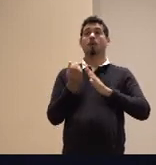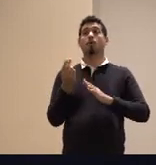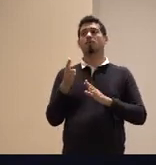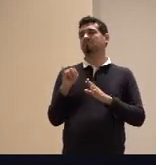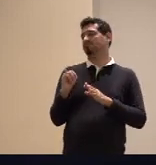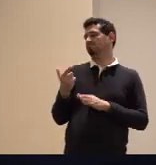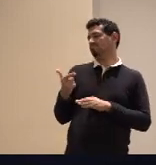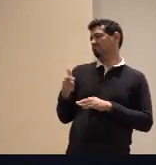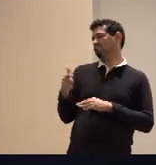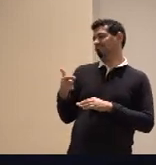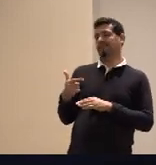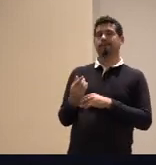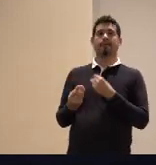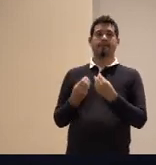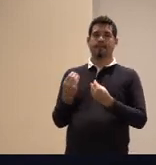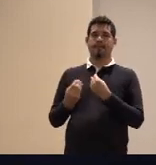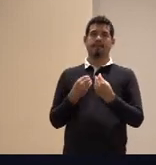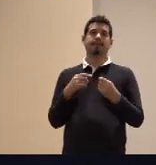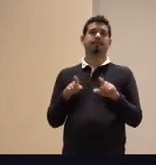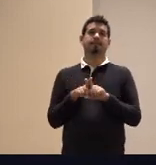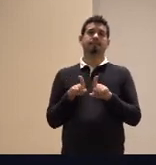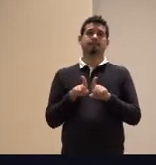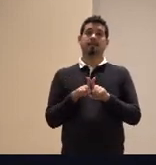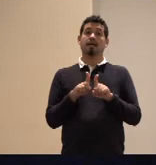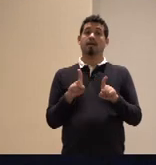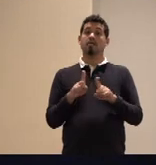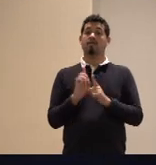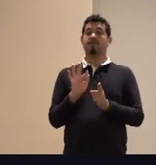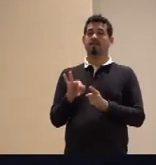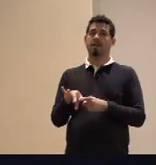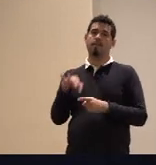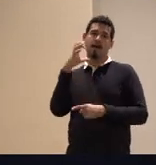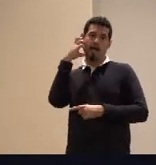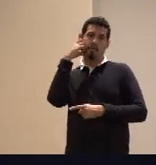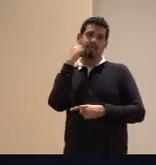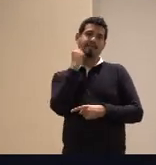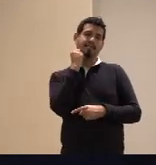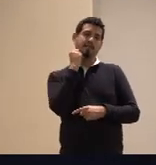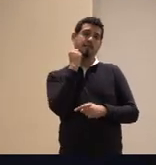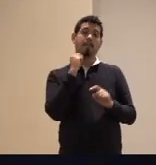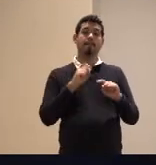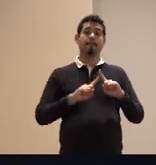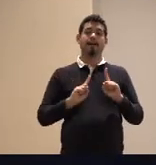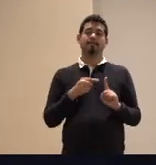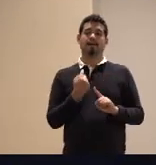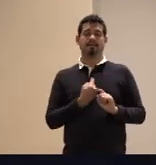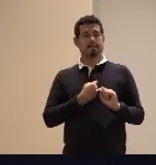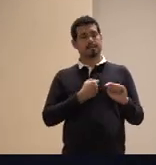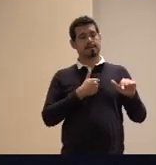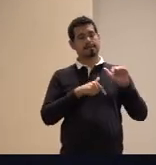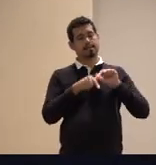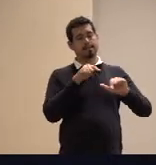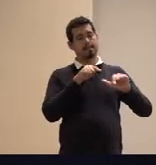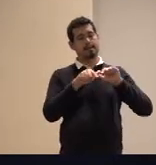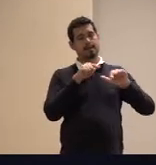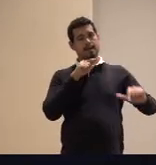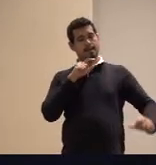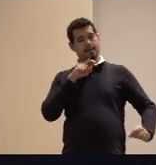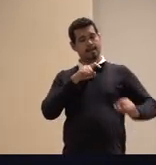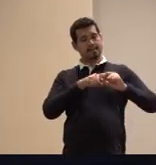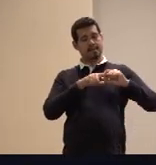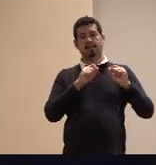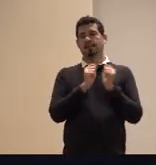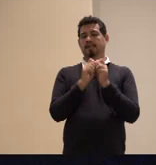não tiver jeito, né? O último caso é a adoção, né? Mas a gente trabalha em parceria sempre com a